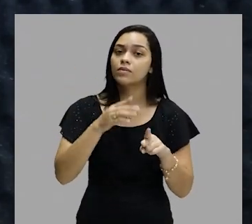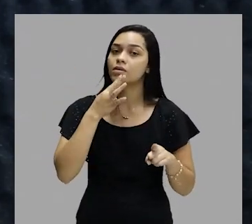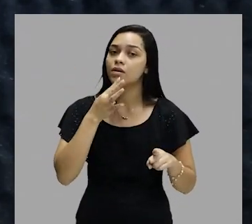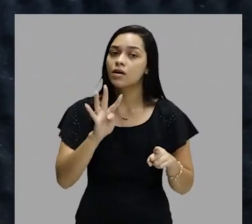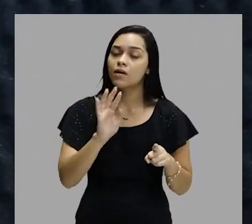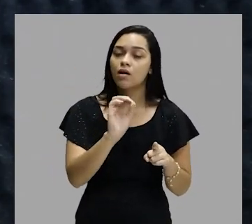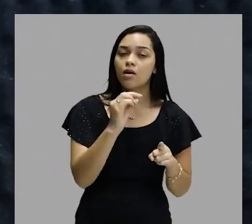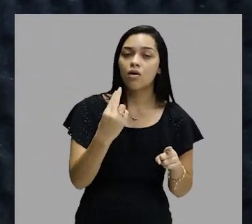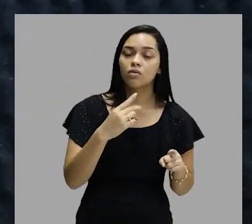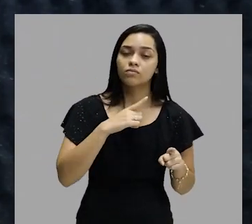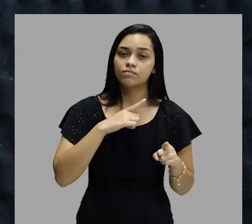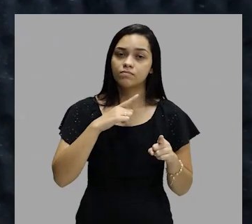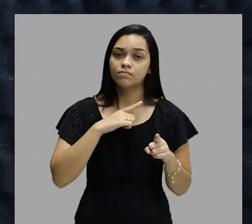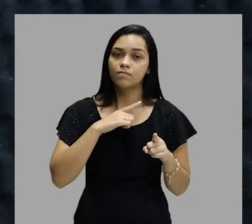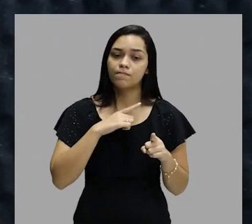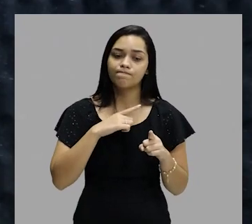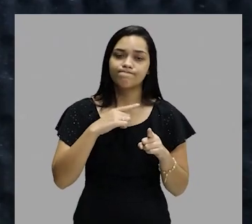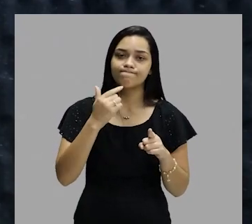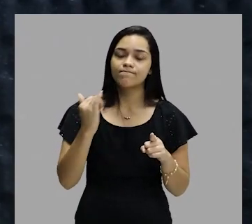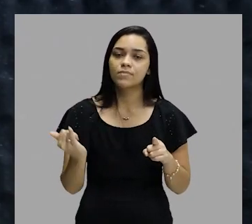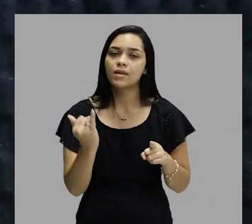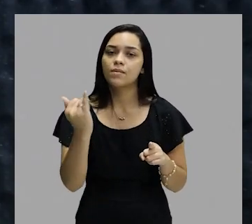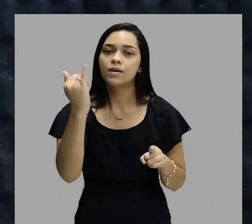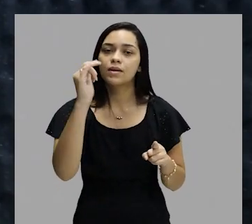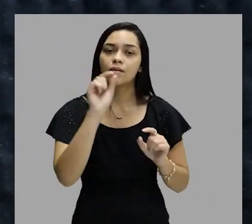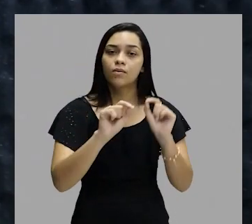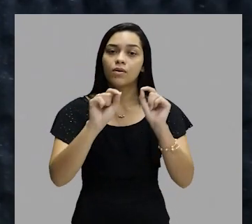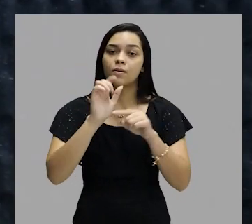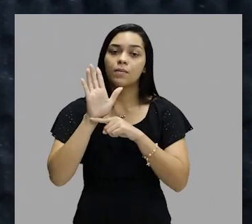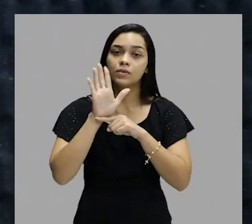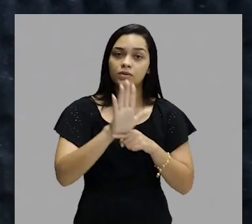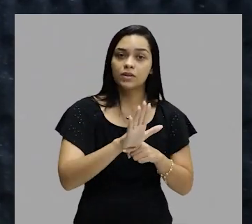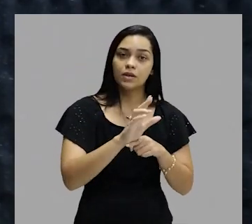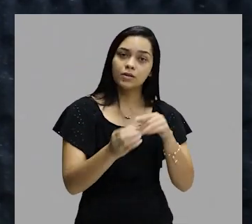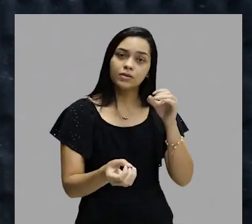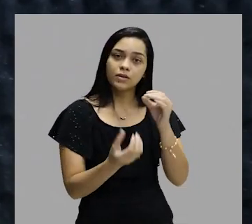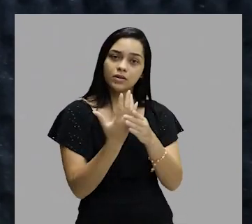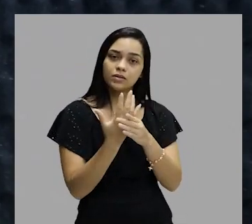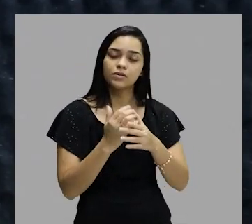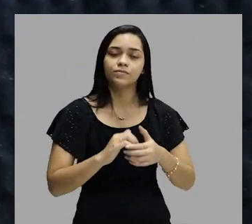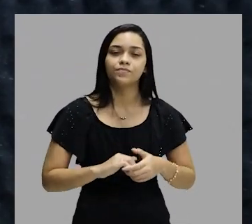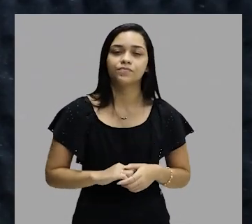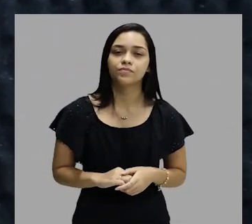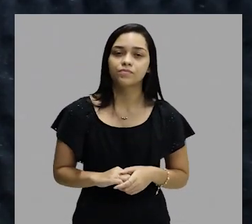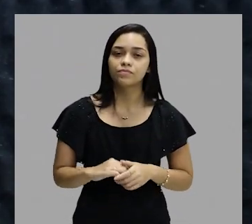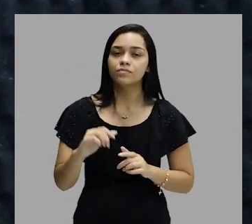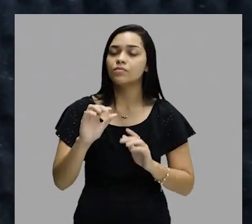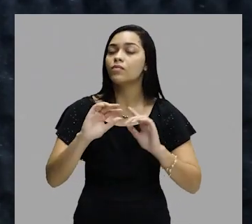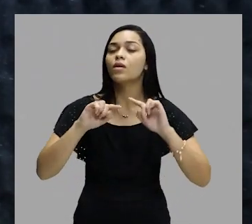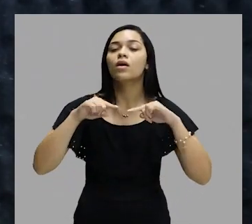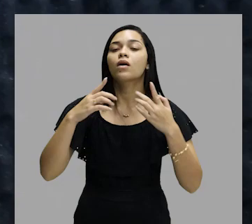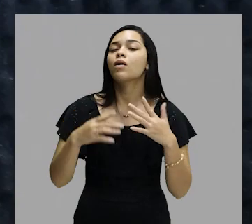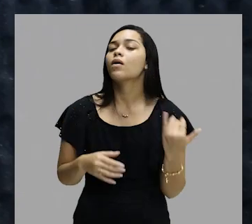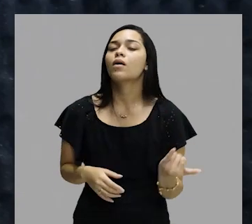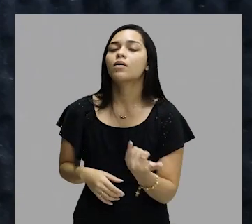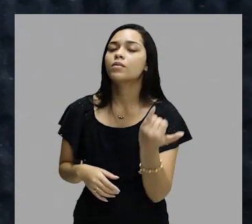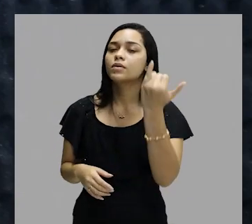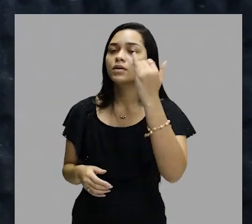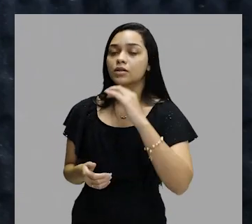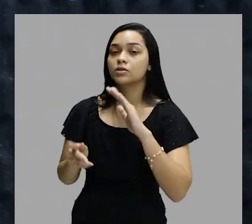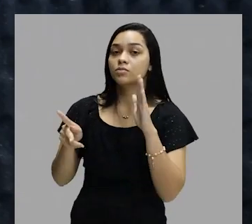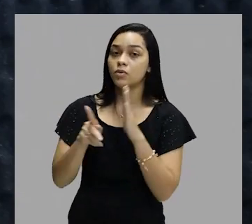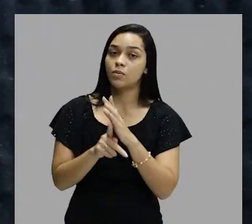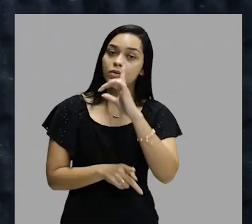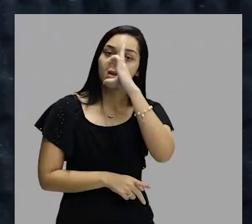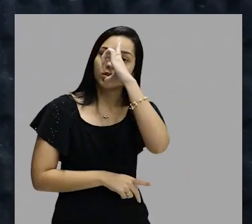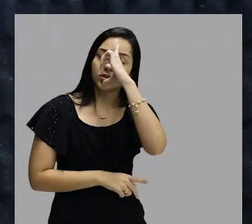ou línguas que são menos relevantes para considerar essa contribuição. Tá? O que é importante para nós? A parte do